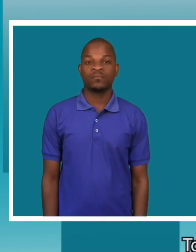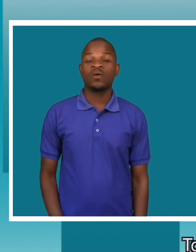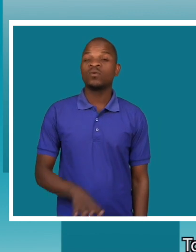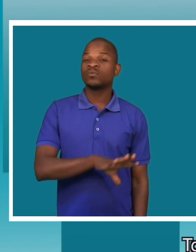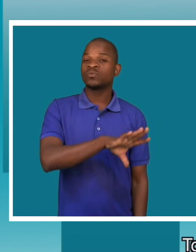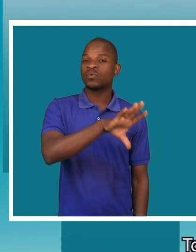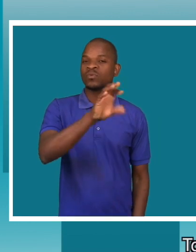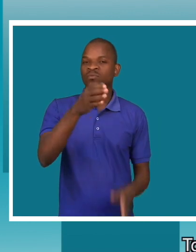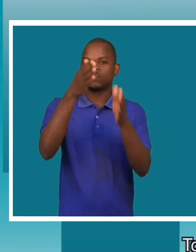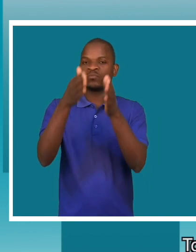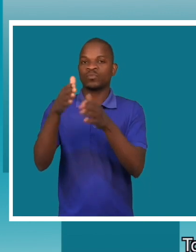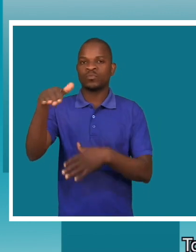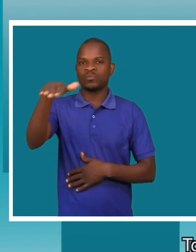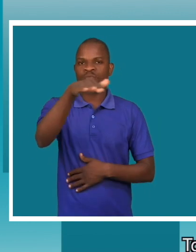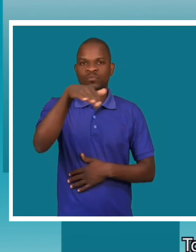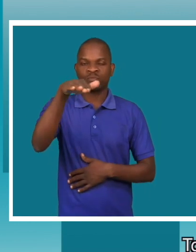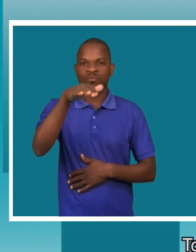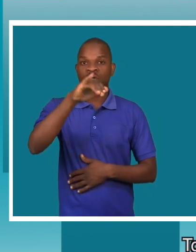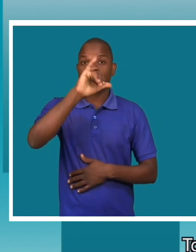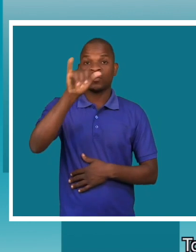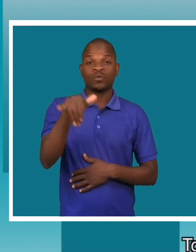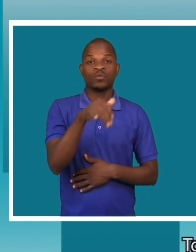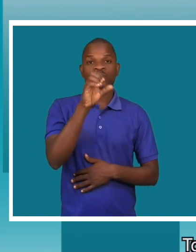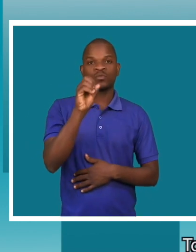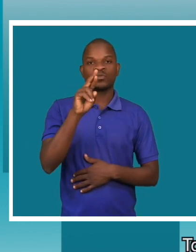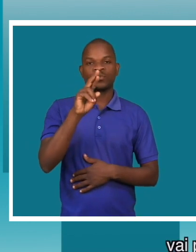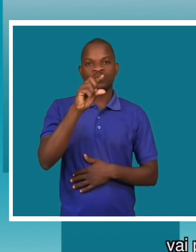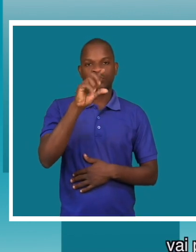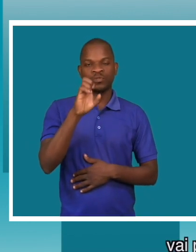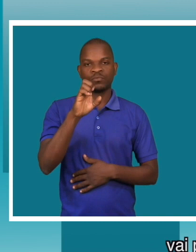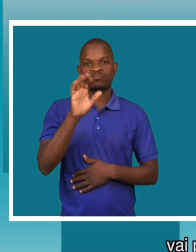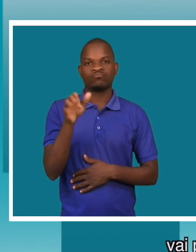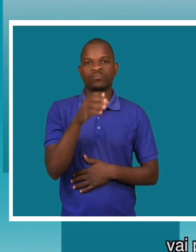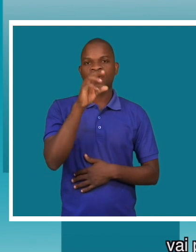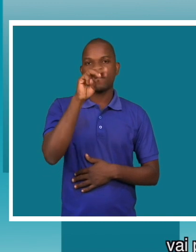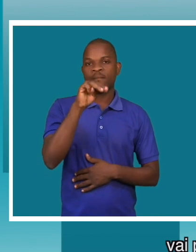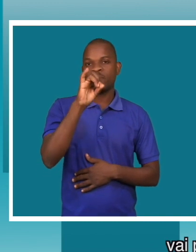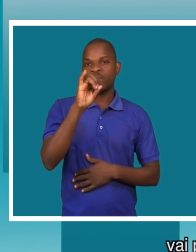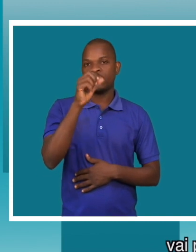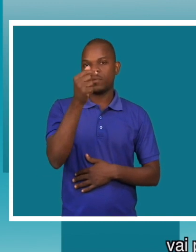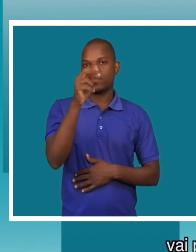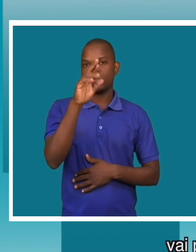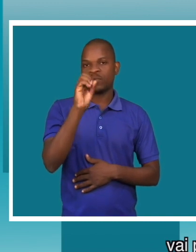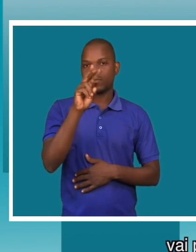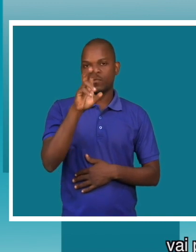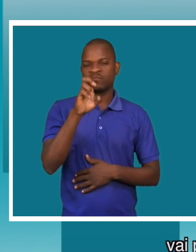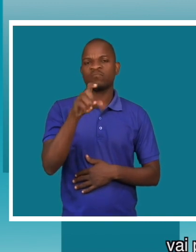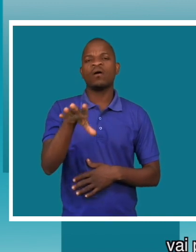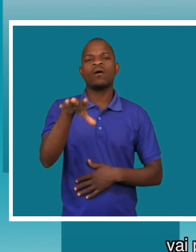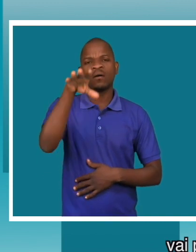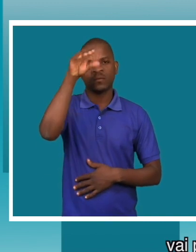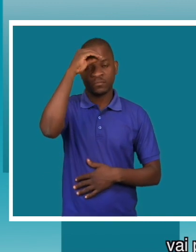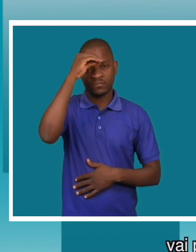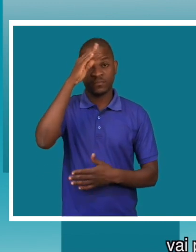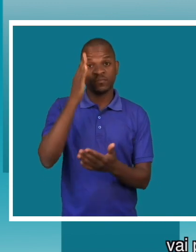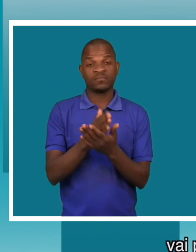Toda essa comunidade aqui do bairro Jorge Dimitrofo vai perceber que, afinal de contas, vale a pena,